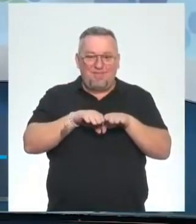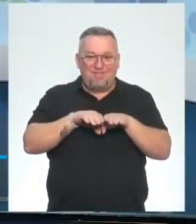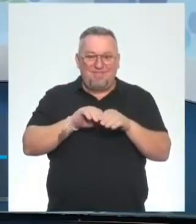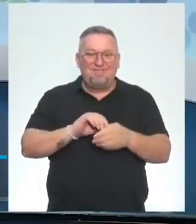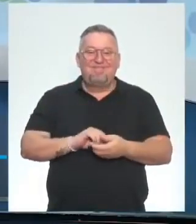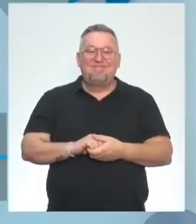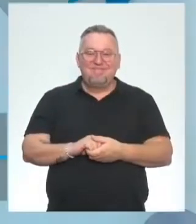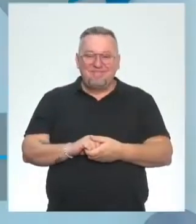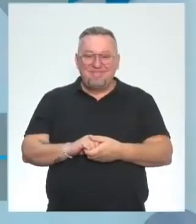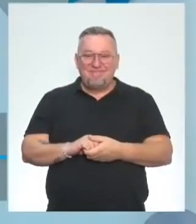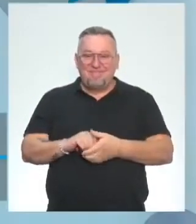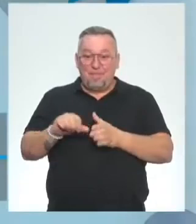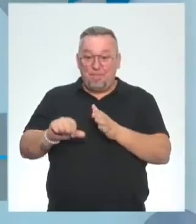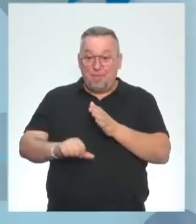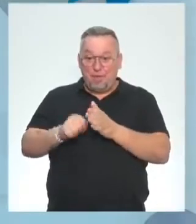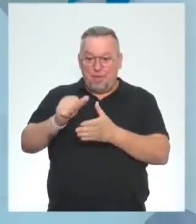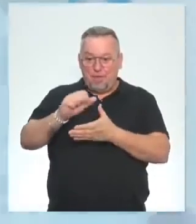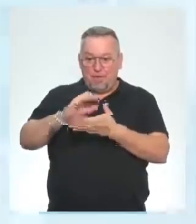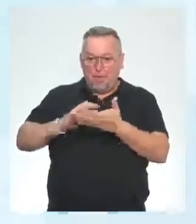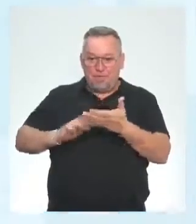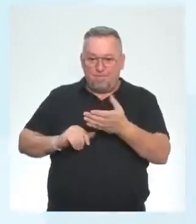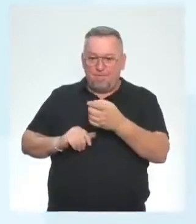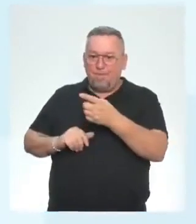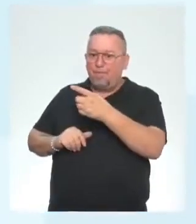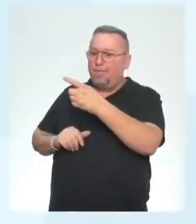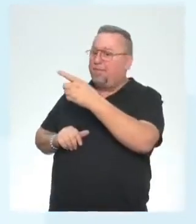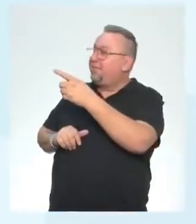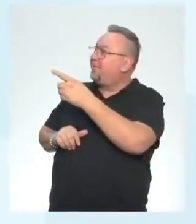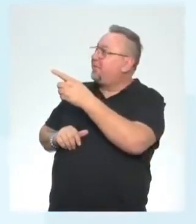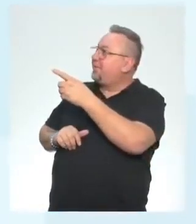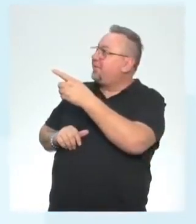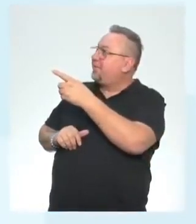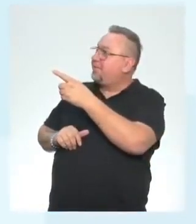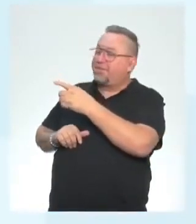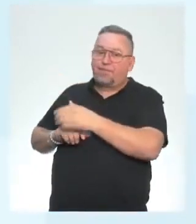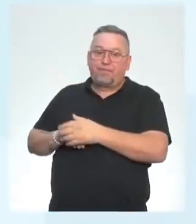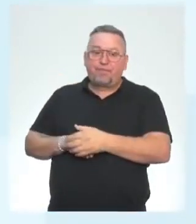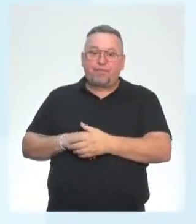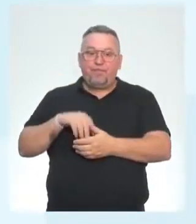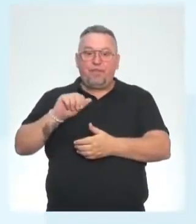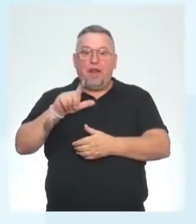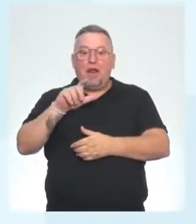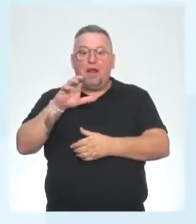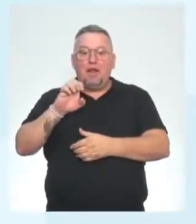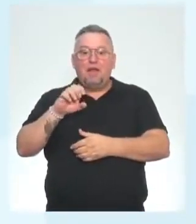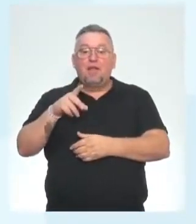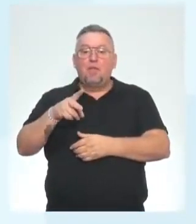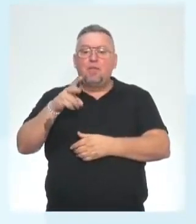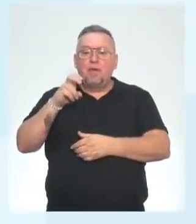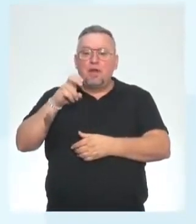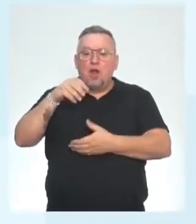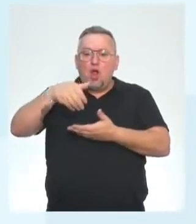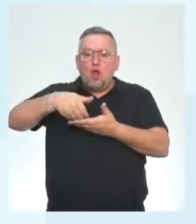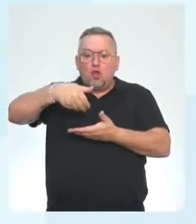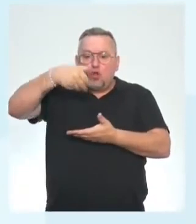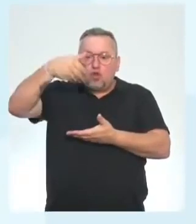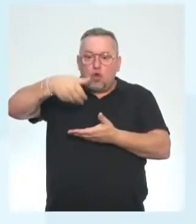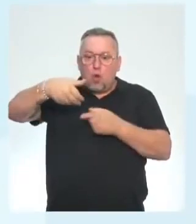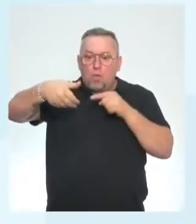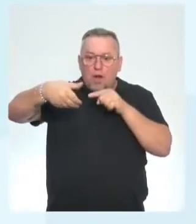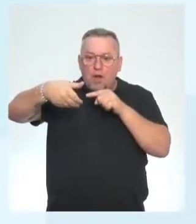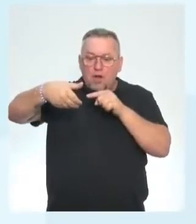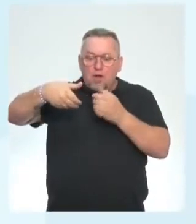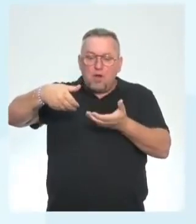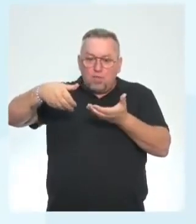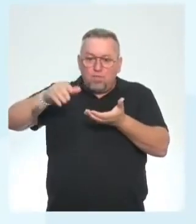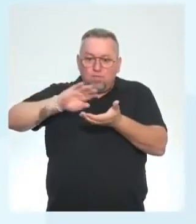Top. Na primeira atividade, pode pôr na telinha, que é o seguinte, ó. A Alice percebeu que uma colher de sopa cheia, então ela foi lá e